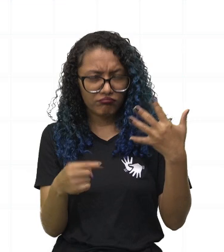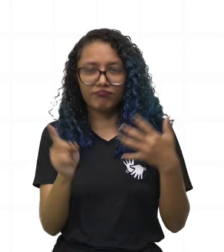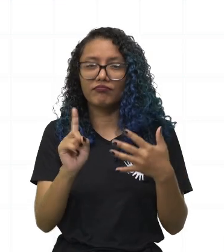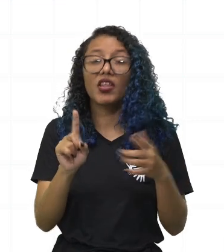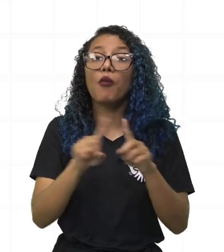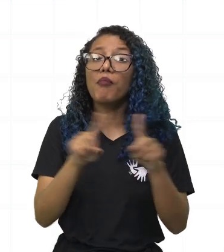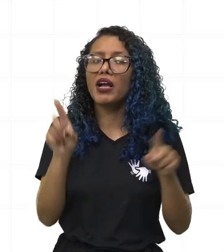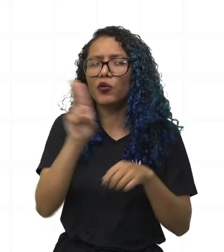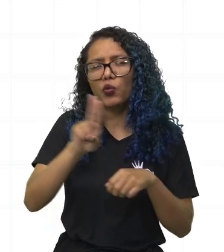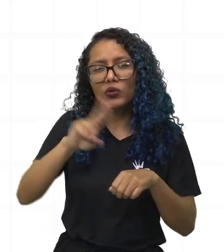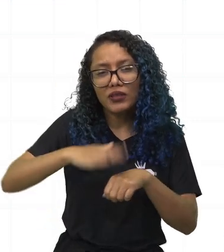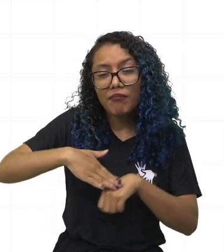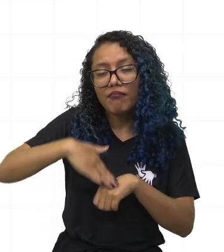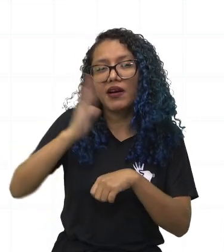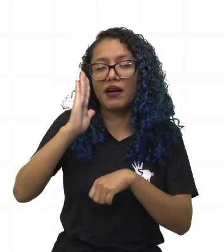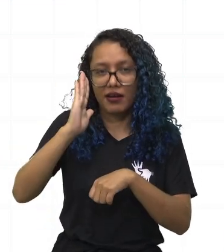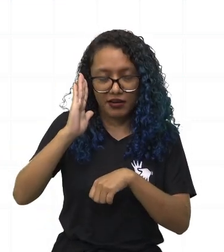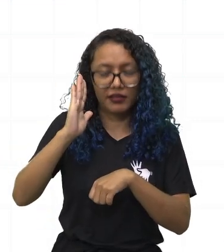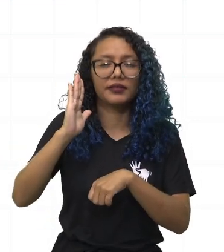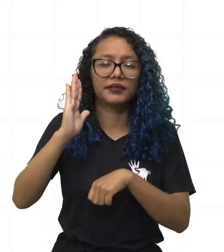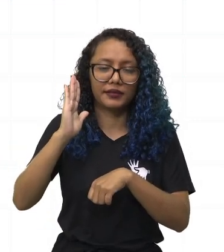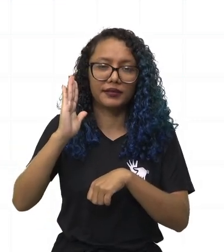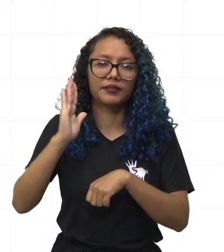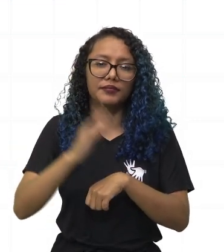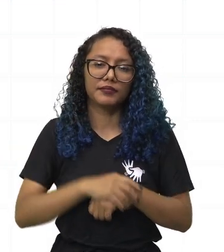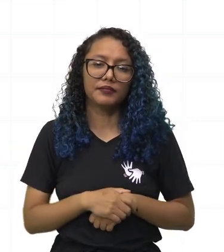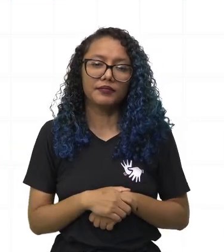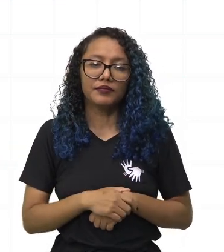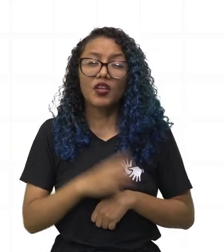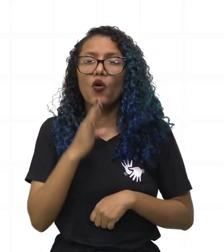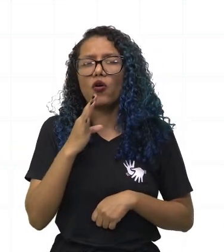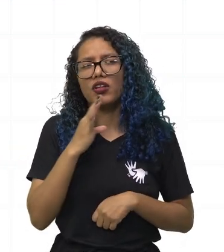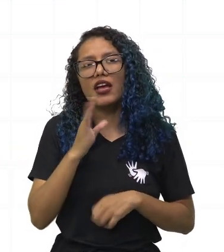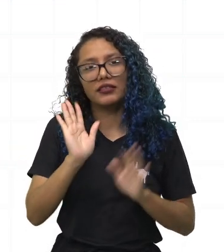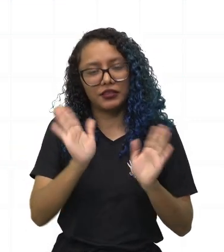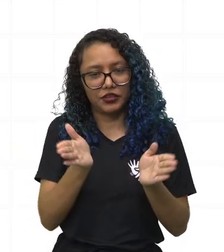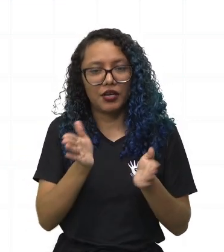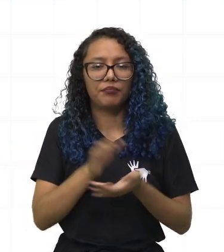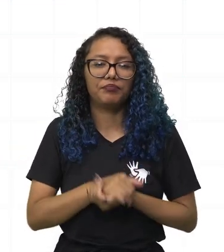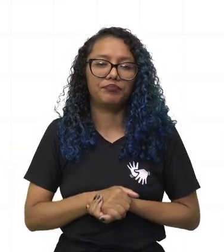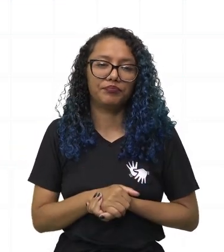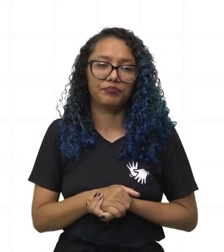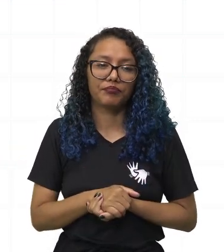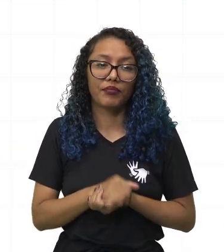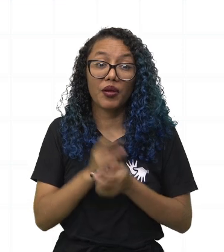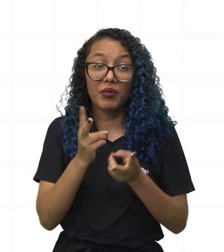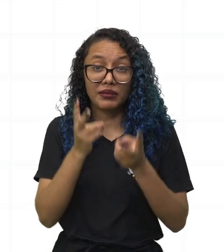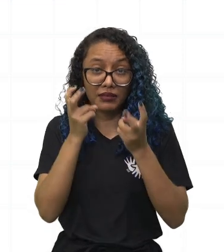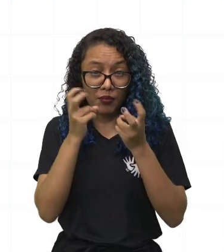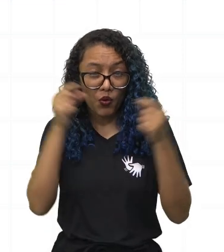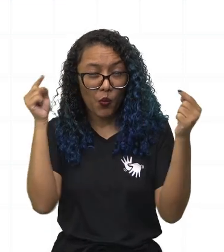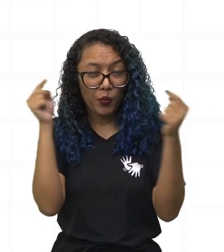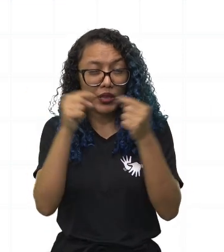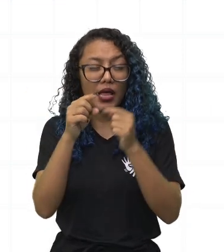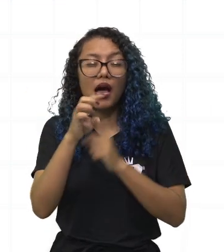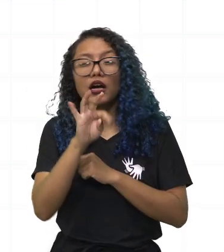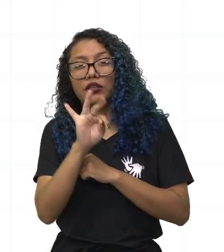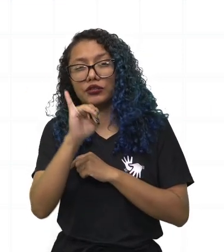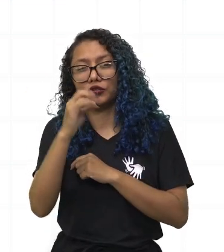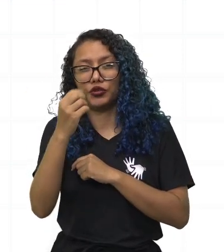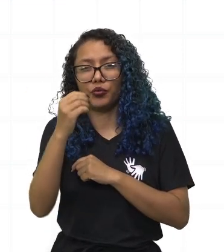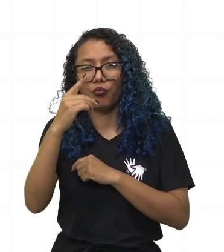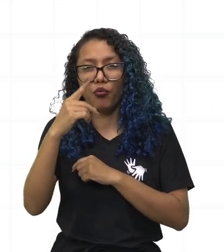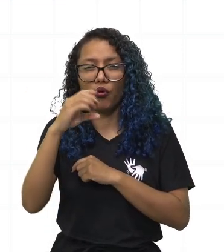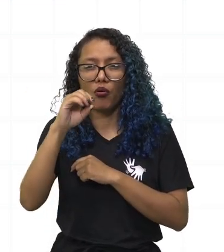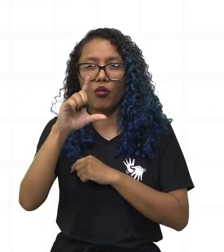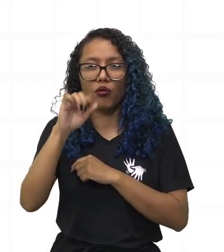os que mais a gente utiliza, é muito comum no nosso dia a dia. Então, veja que é tipologia. A tipologia ele é uma